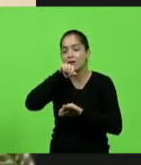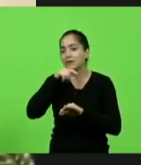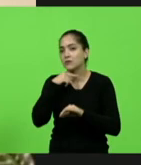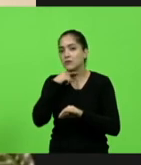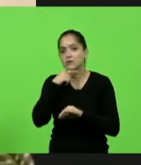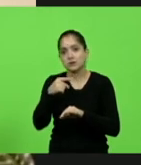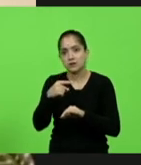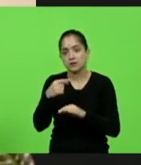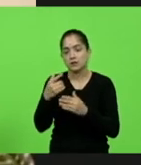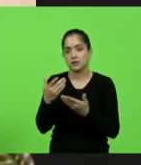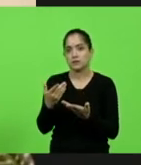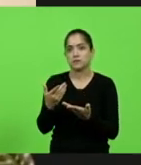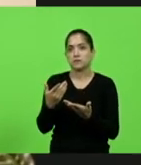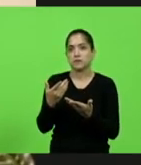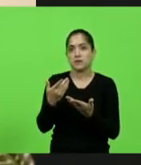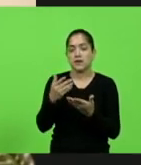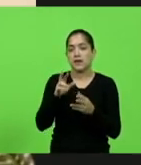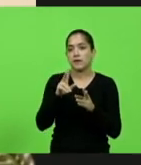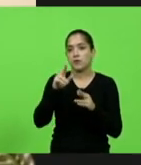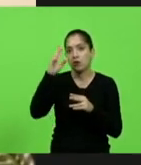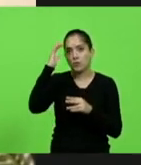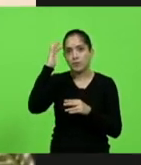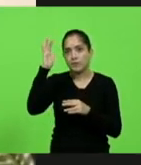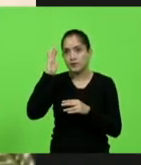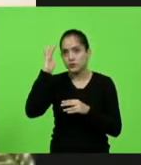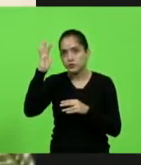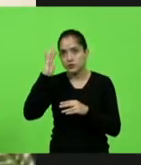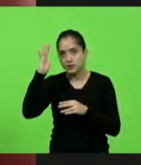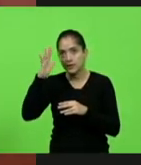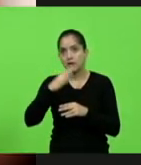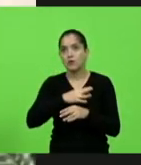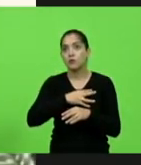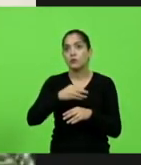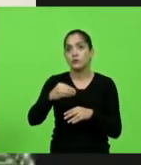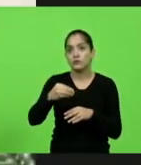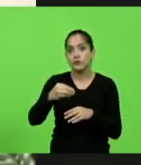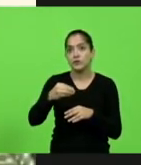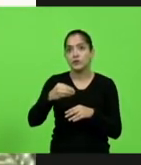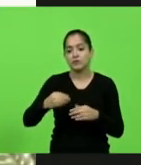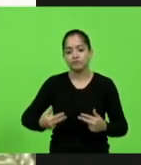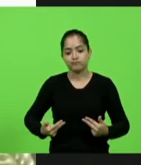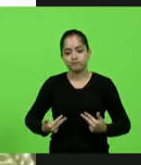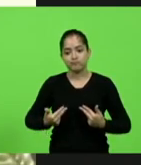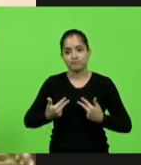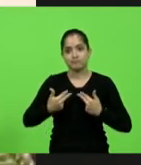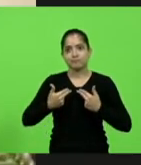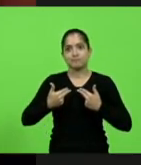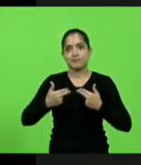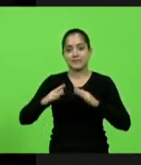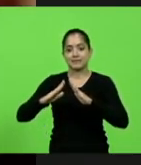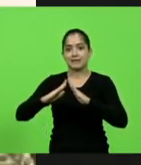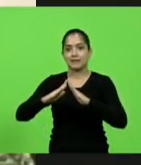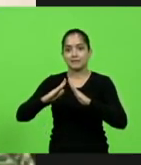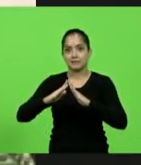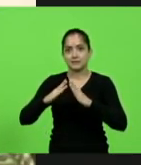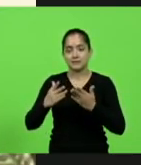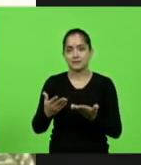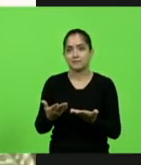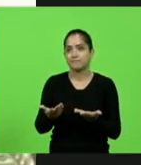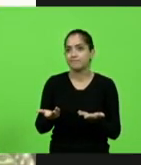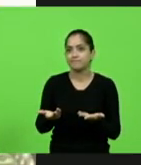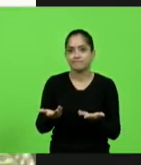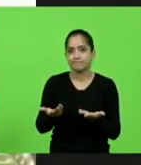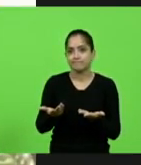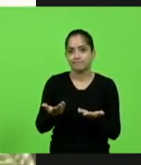coisa que imaginar um filho, né, sendo operado na mesa da sala, né? Então, tira o prato, bota o filho em cima da